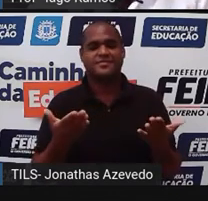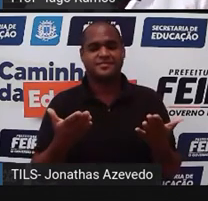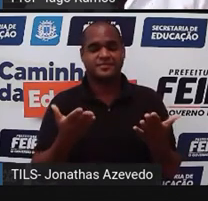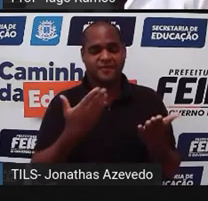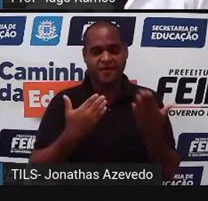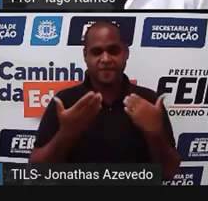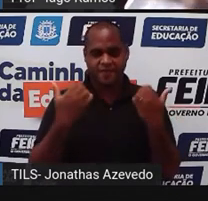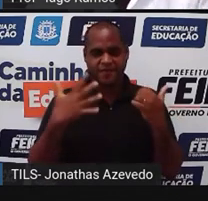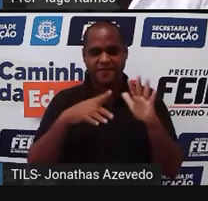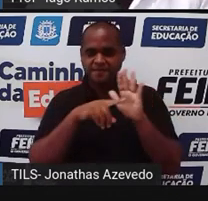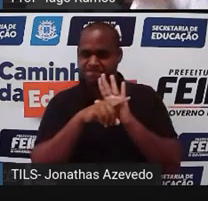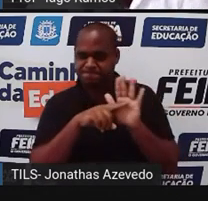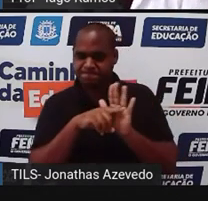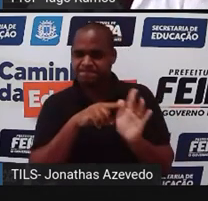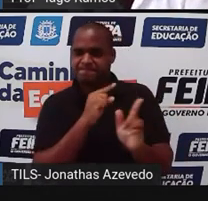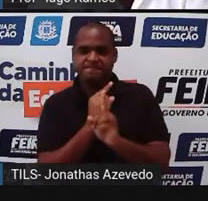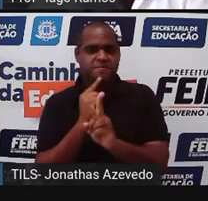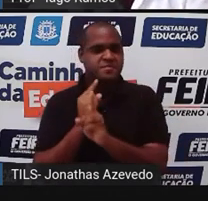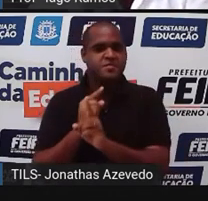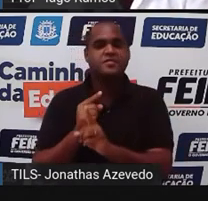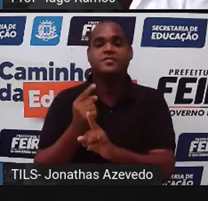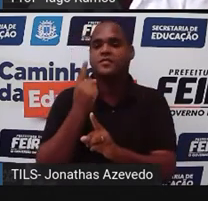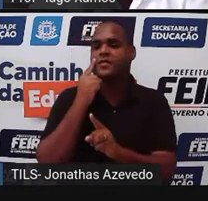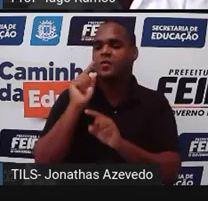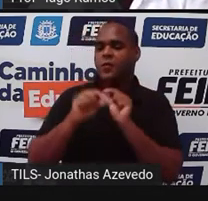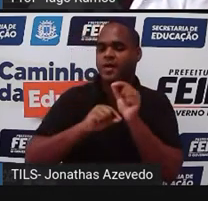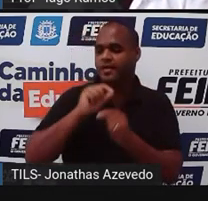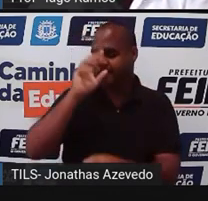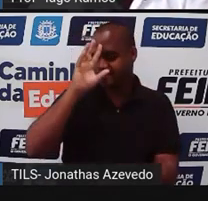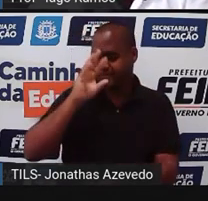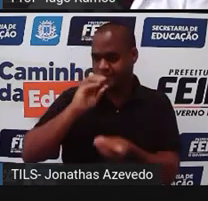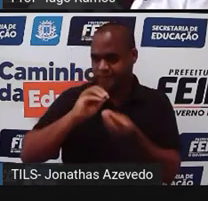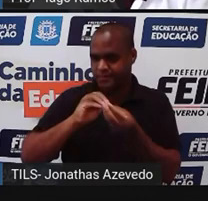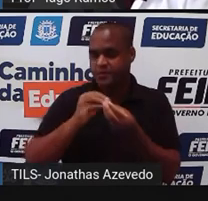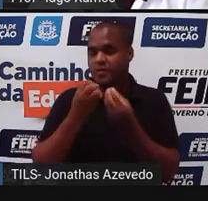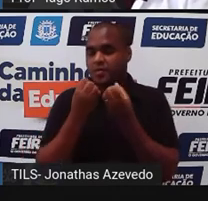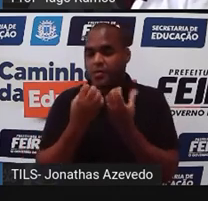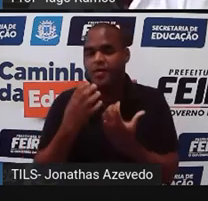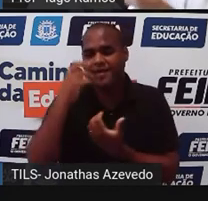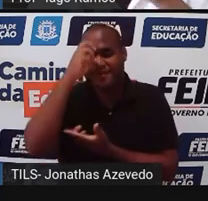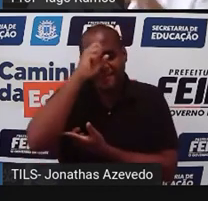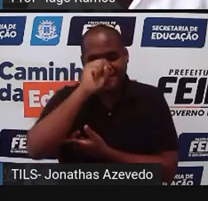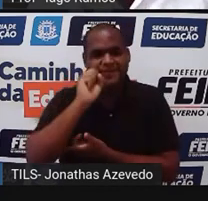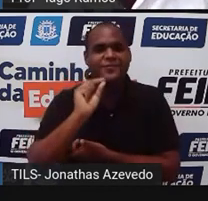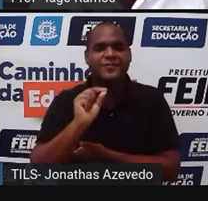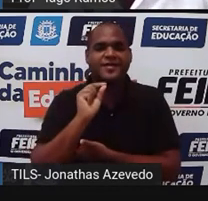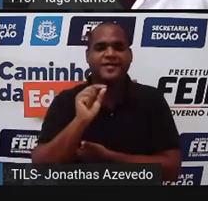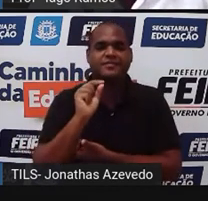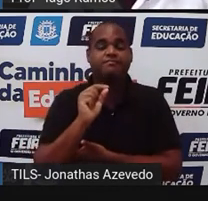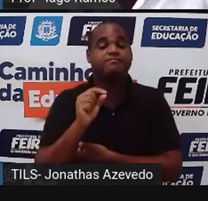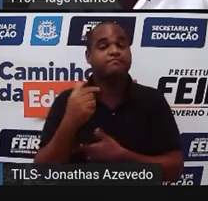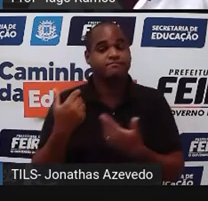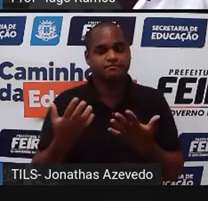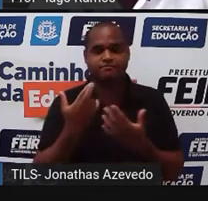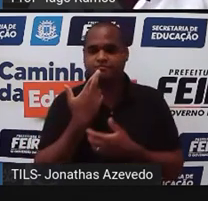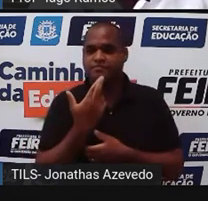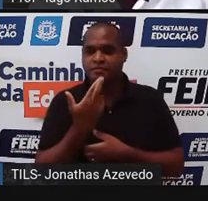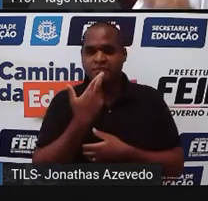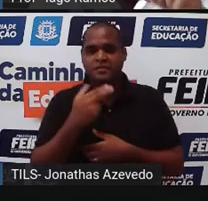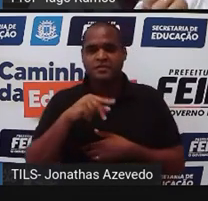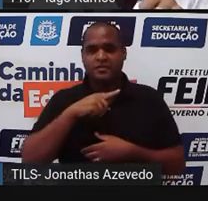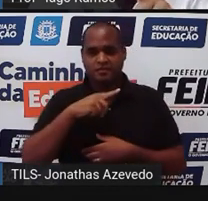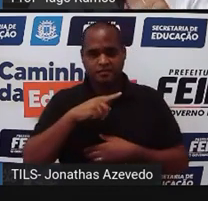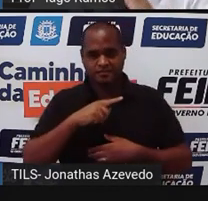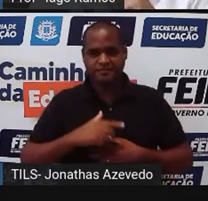e vamos agora avaliar tudo que a gente conseguiu entender tudo que a gente conseguiu aprender nessa aula para isso responda essa sua